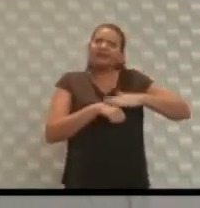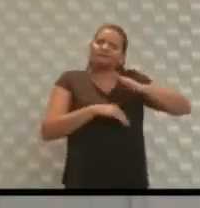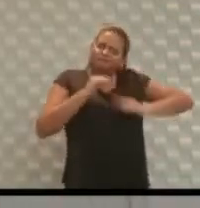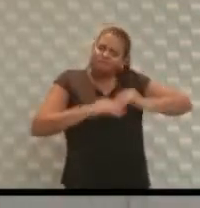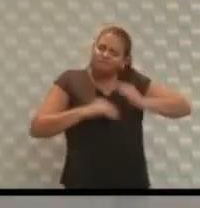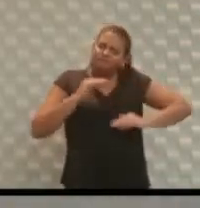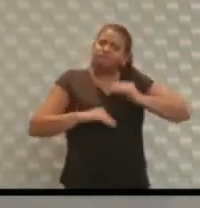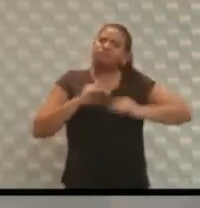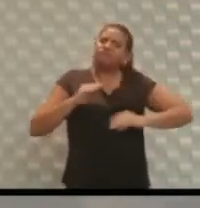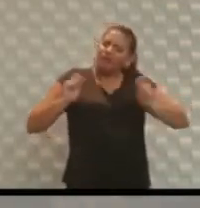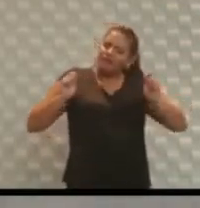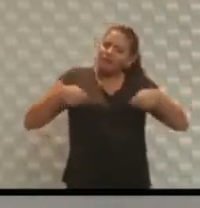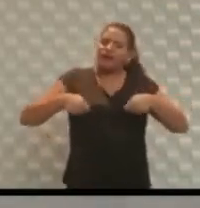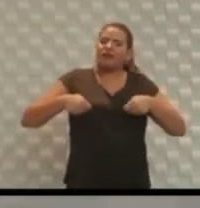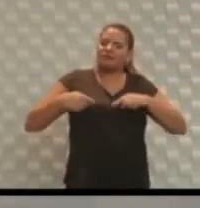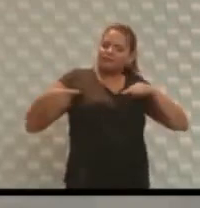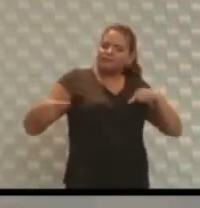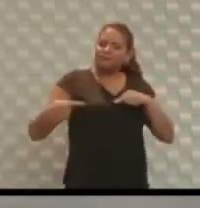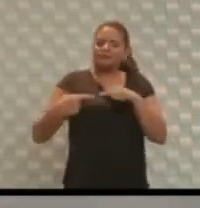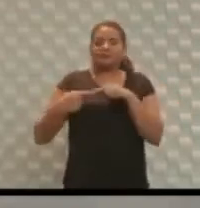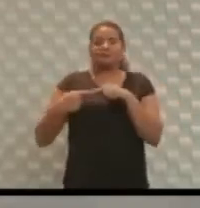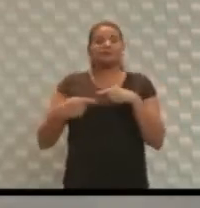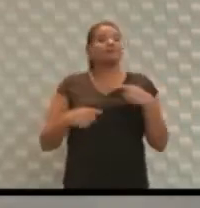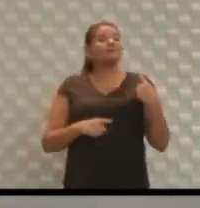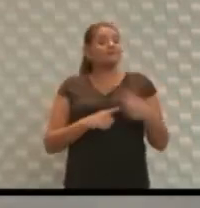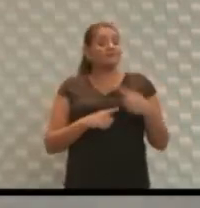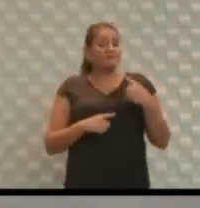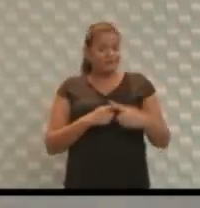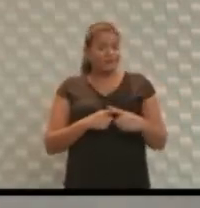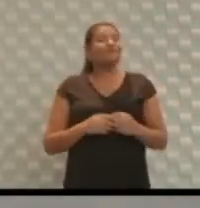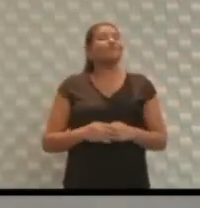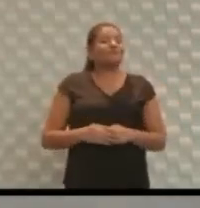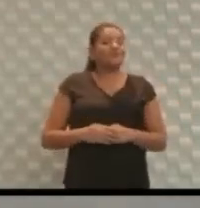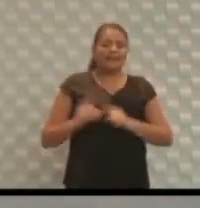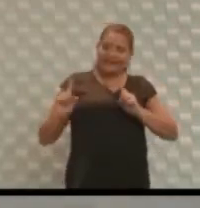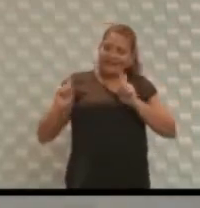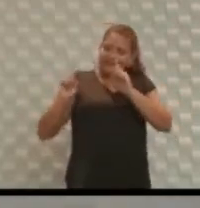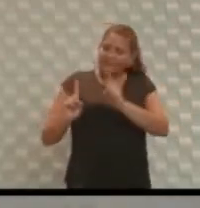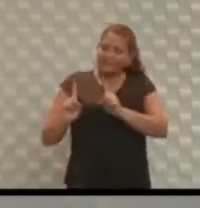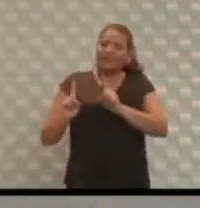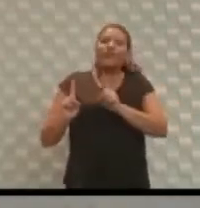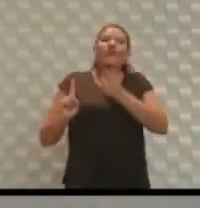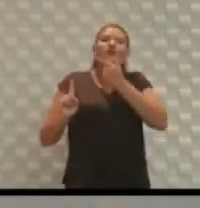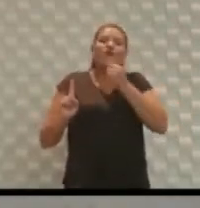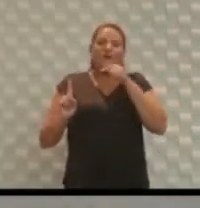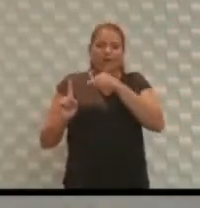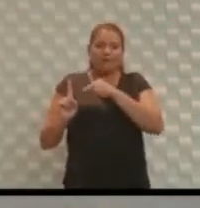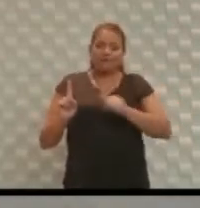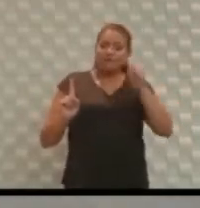homem, a mulher é a coroa do homem. Quanto mais ele adorná-la e